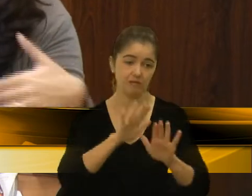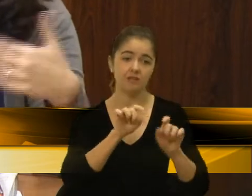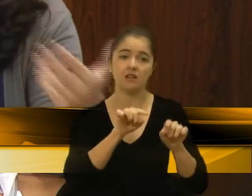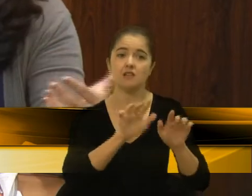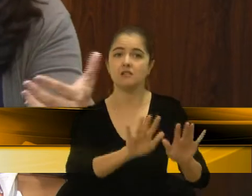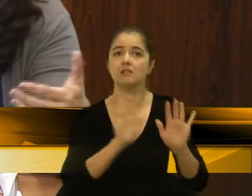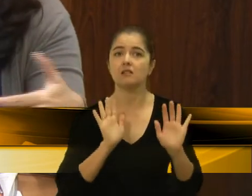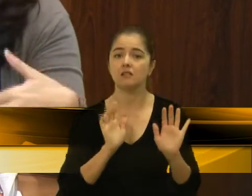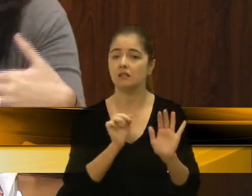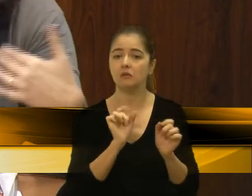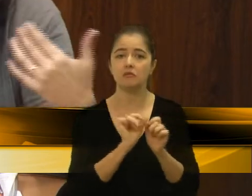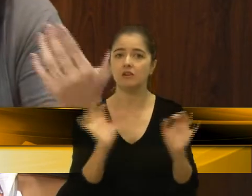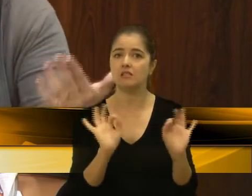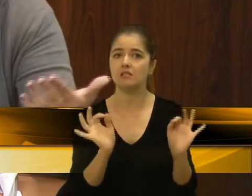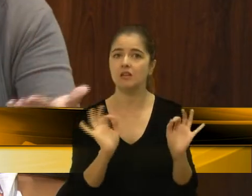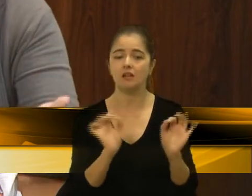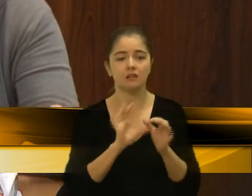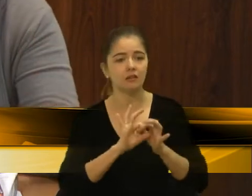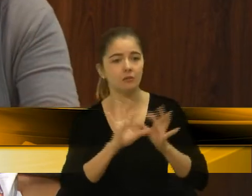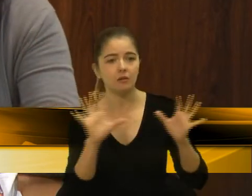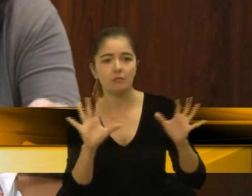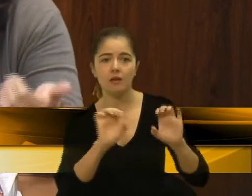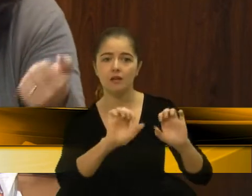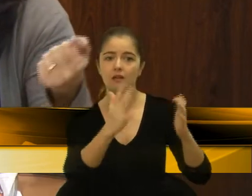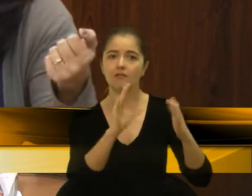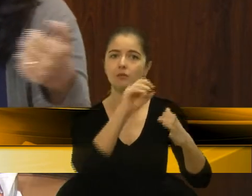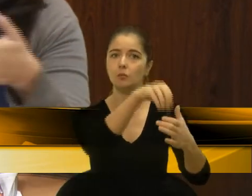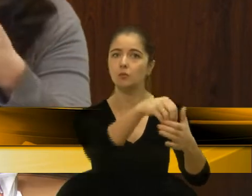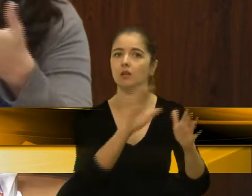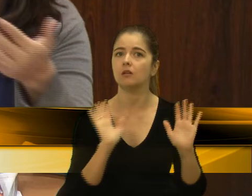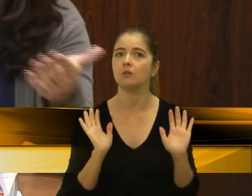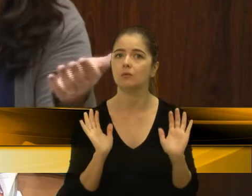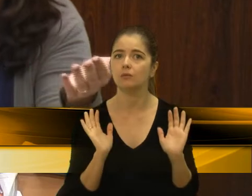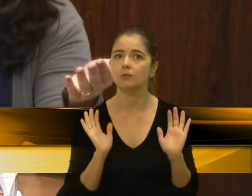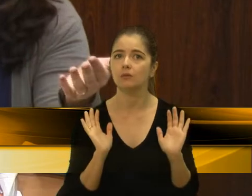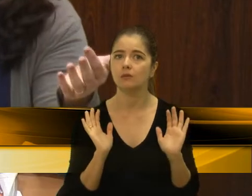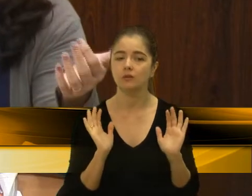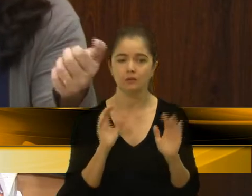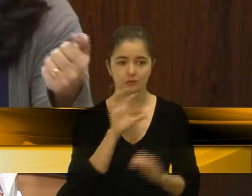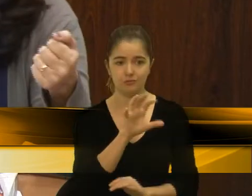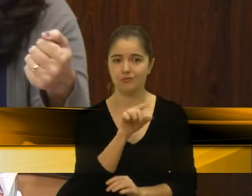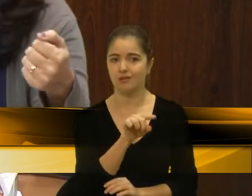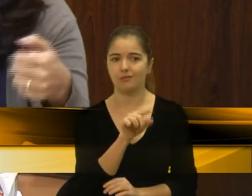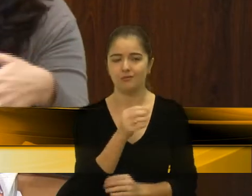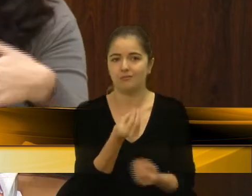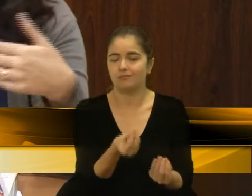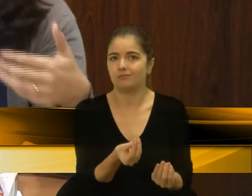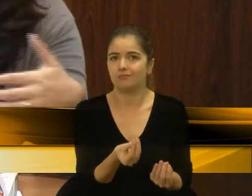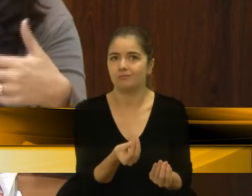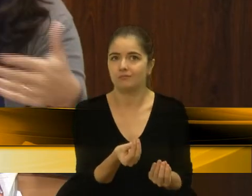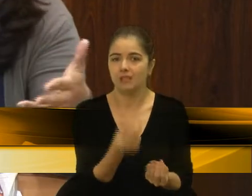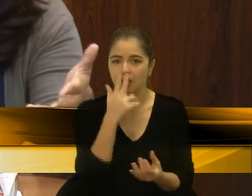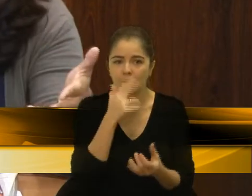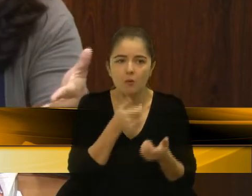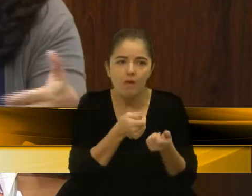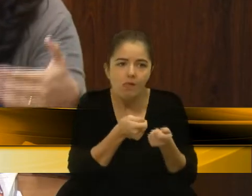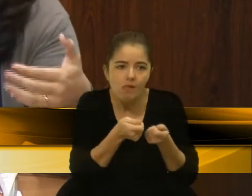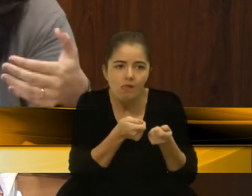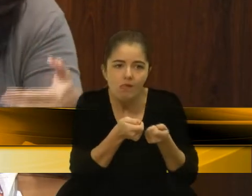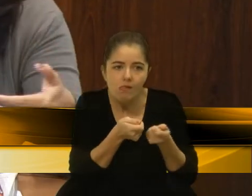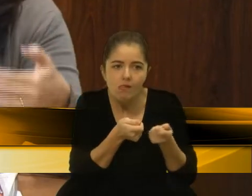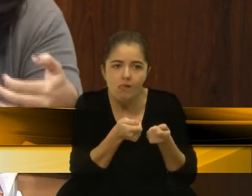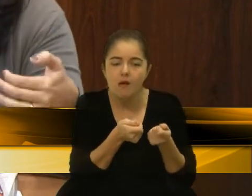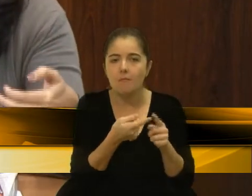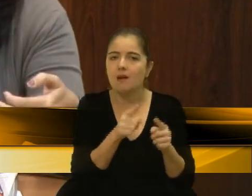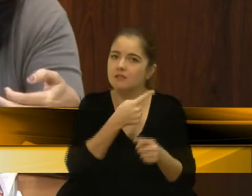Não faz, não libera para fazer nem evento ali dentro, né, da forma como está. Então, ele fica segurando tudo que pode, só que a gente vai